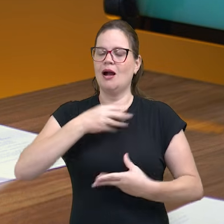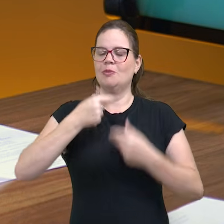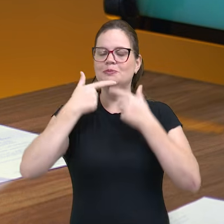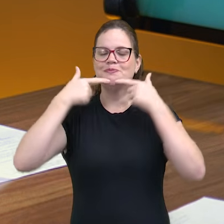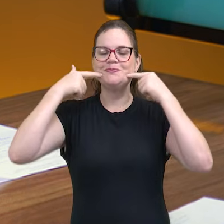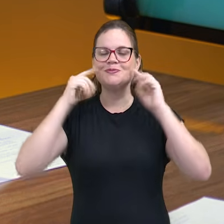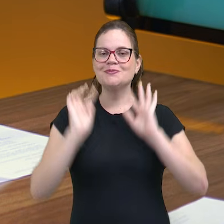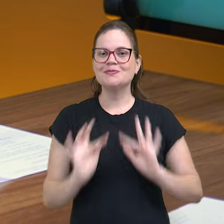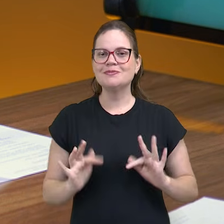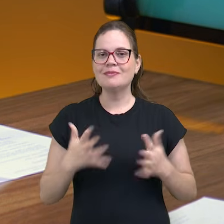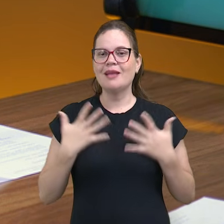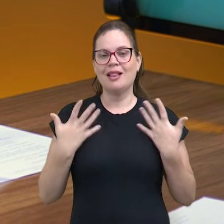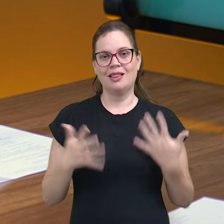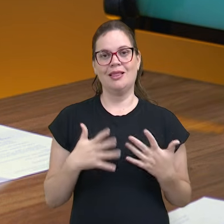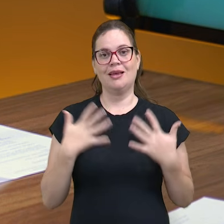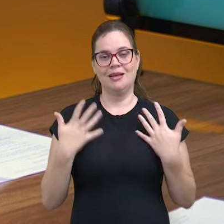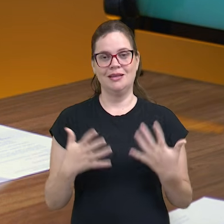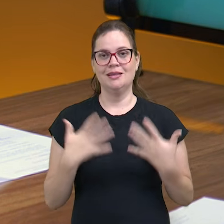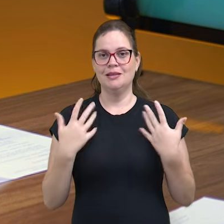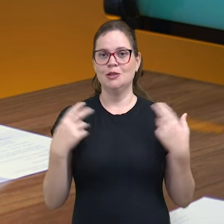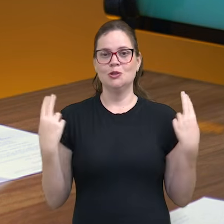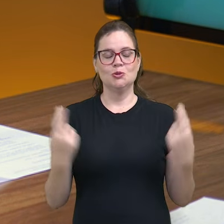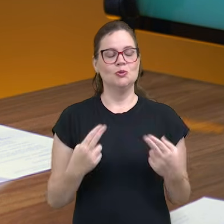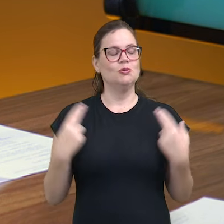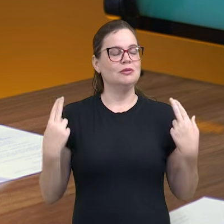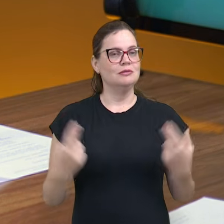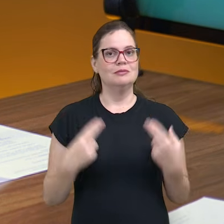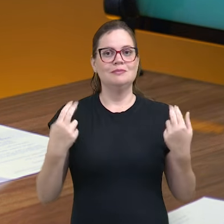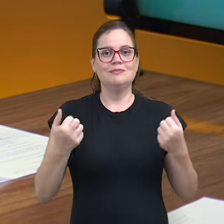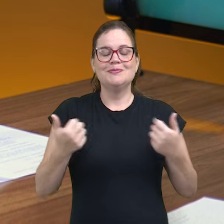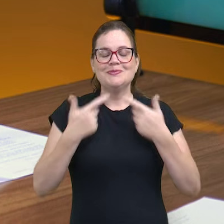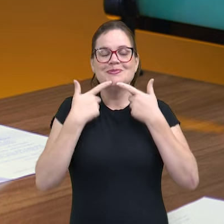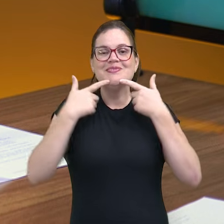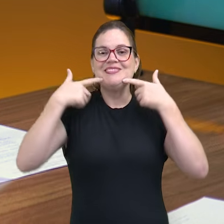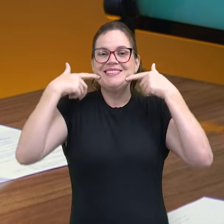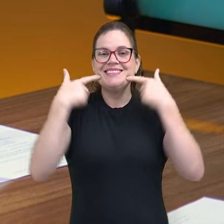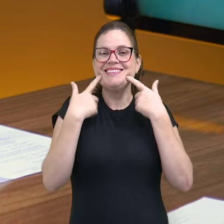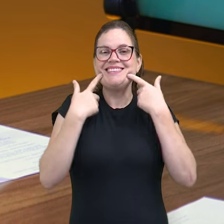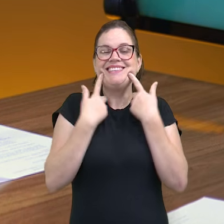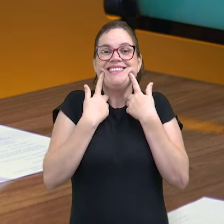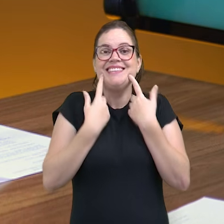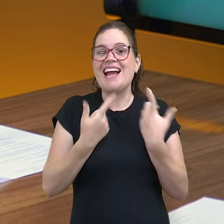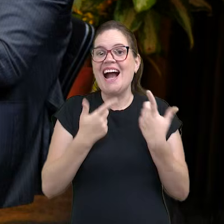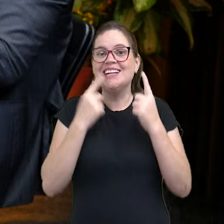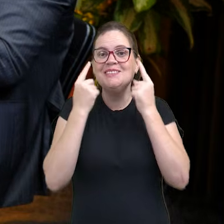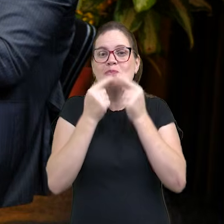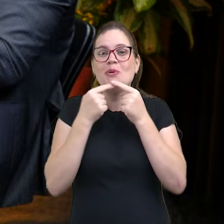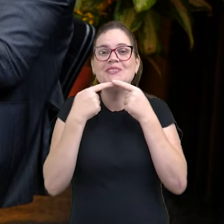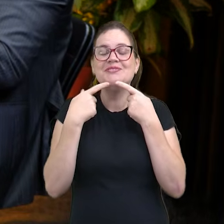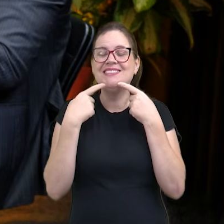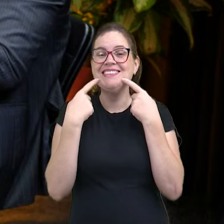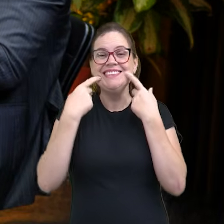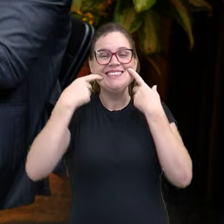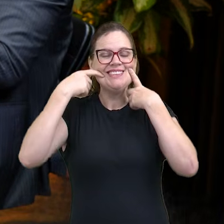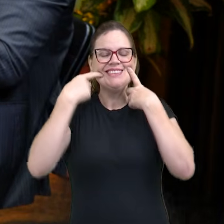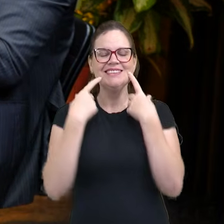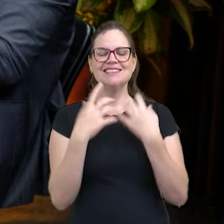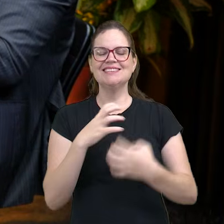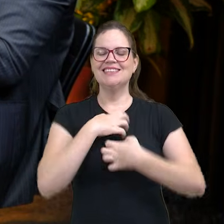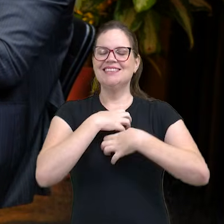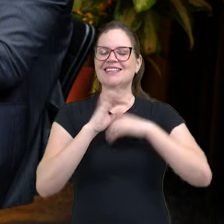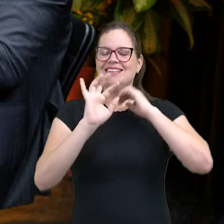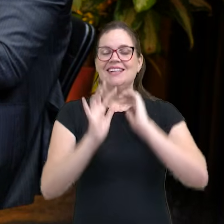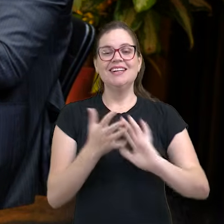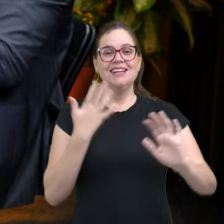Santo. Então, traz uma alegria na alma, né? E quase que não se consegue conter. O riso, a sua